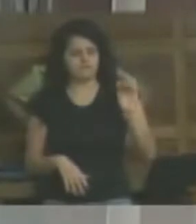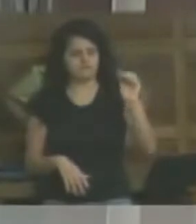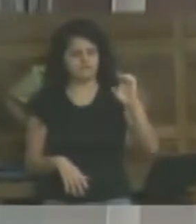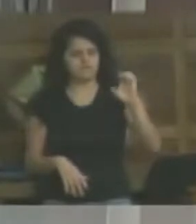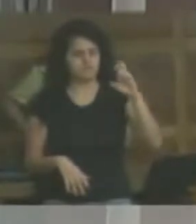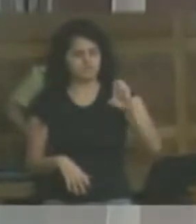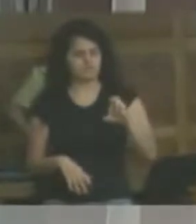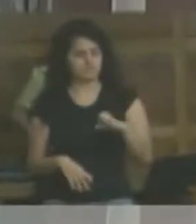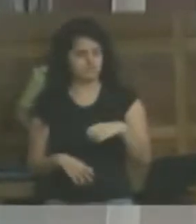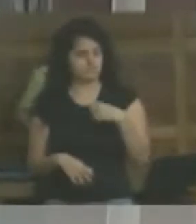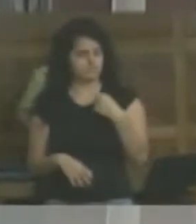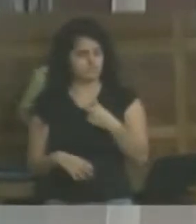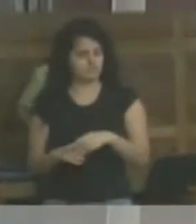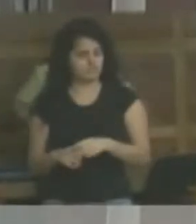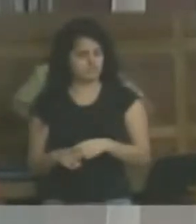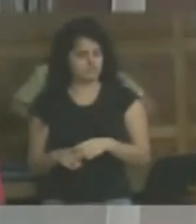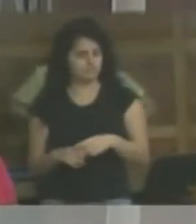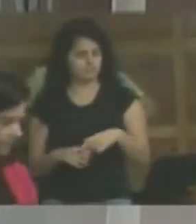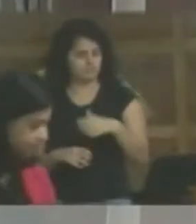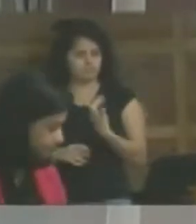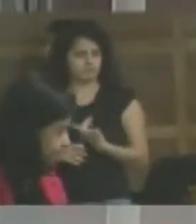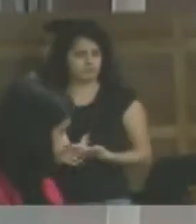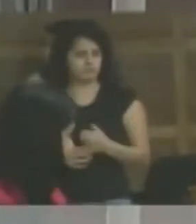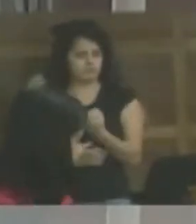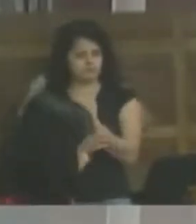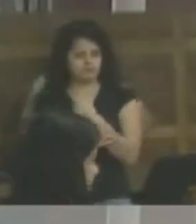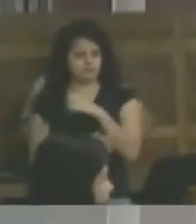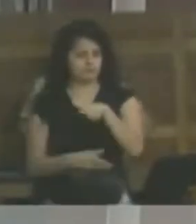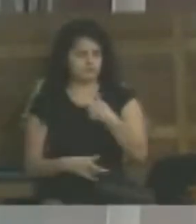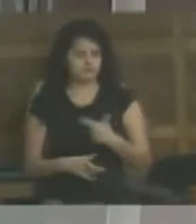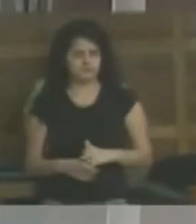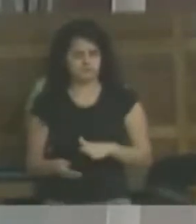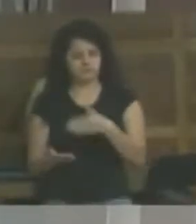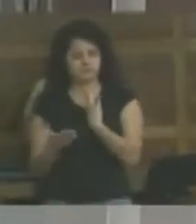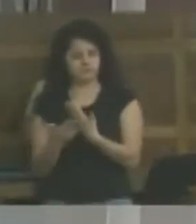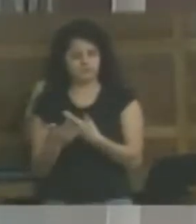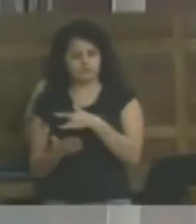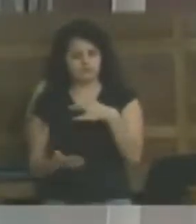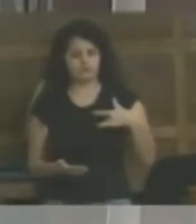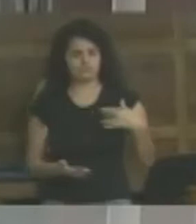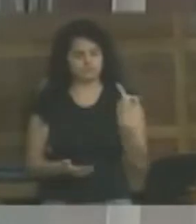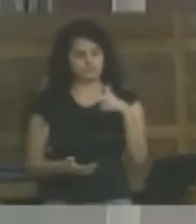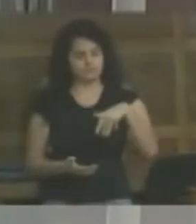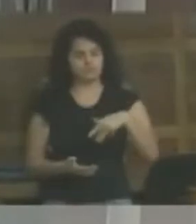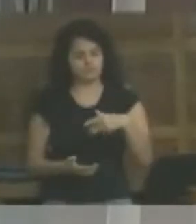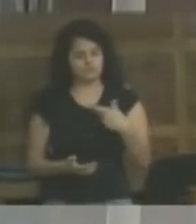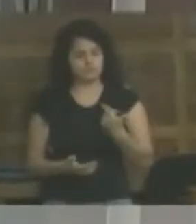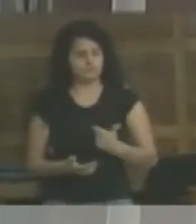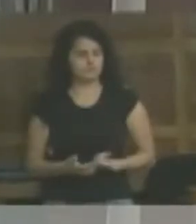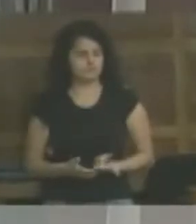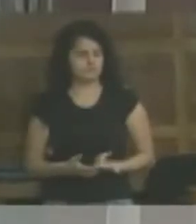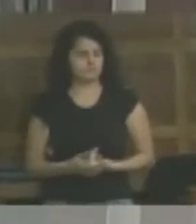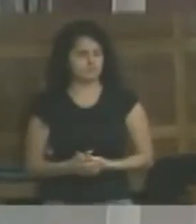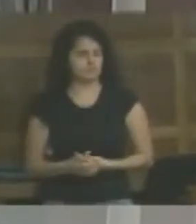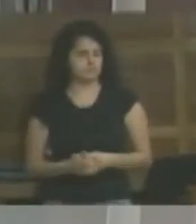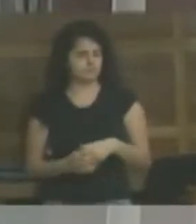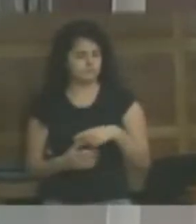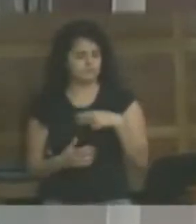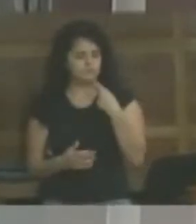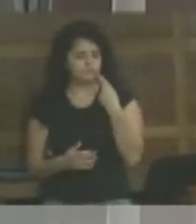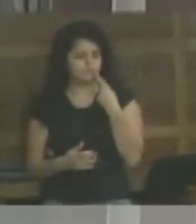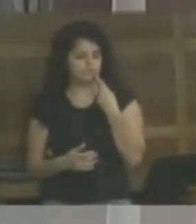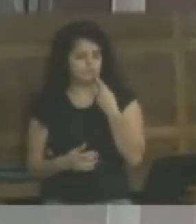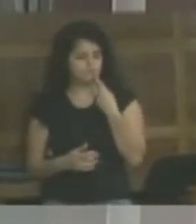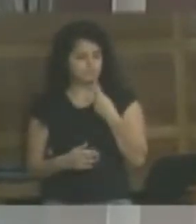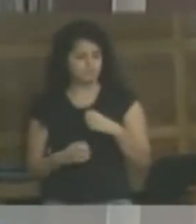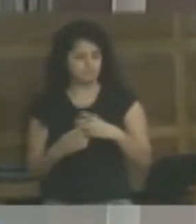do Estado não está funcionando. A segurança pública não está funcionando, a saúde do Estado não está funcionando. Não é segredo para ninguém.